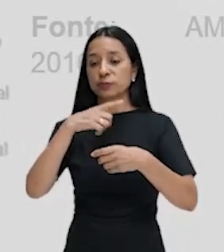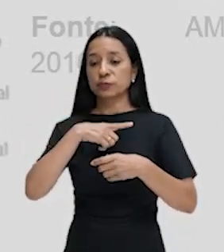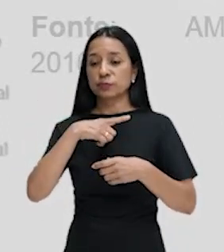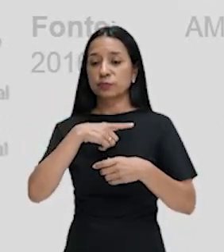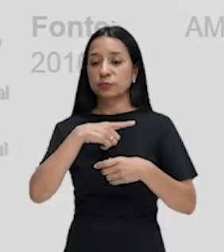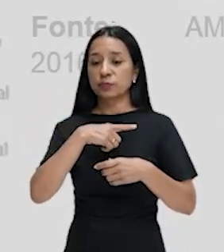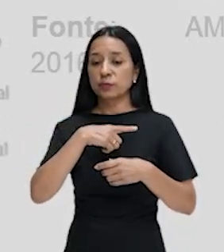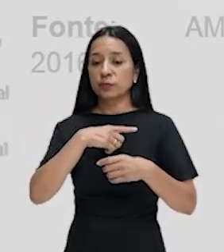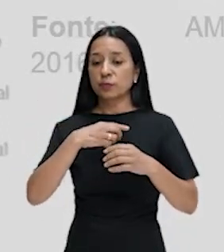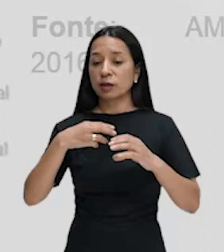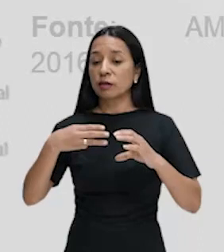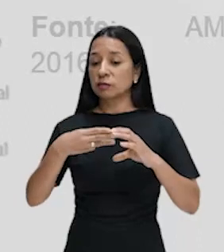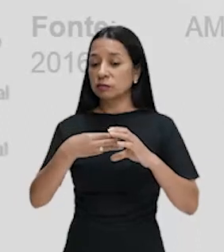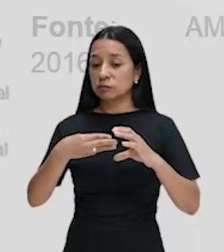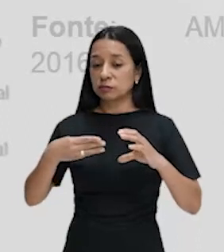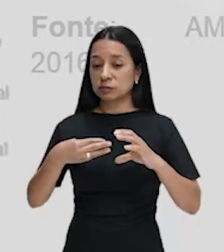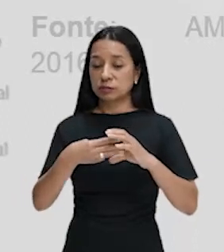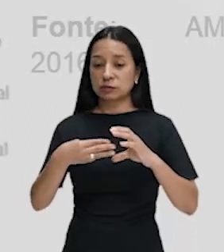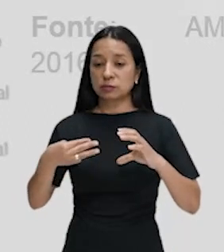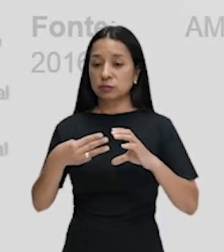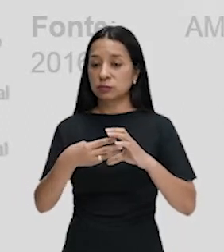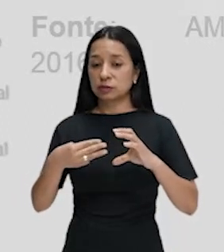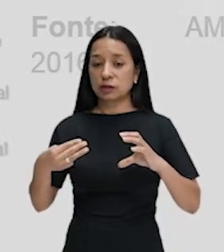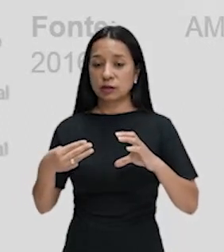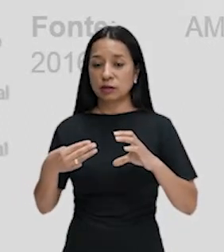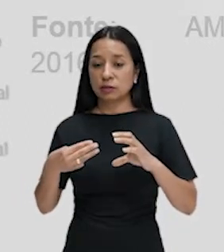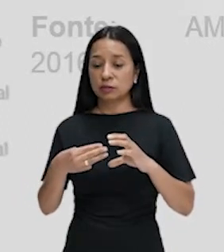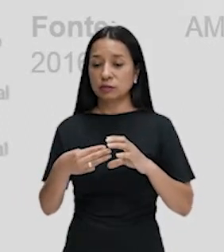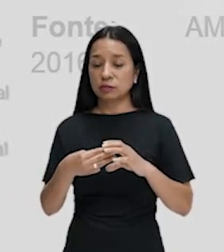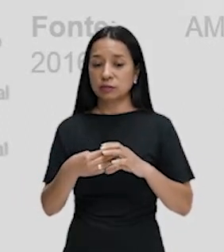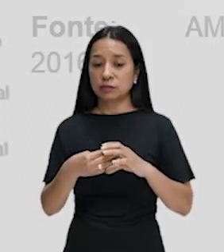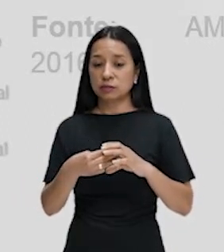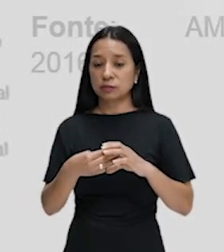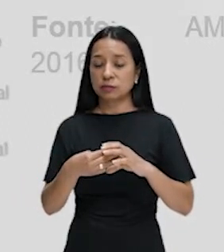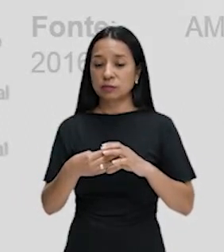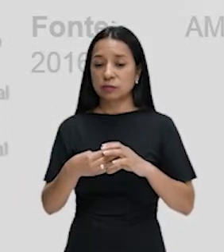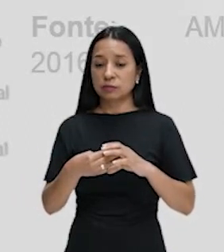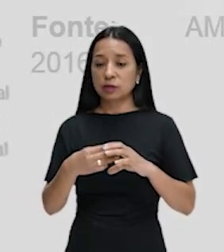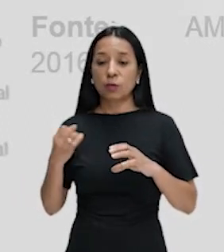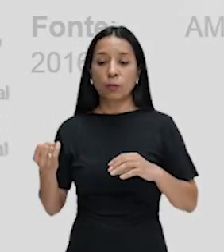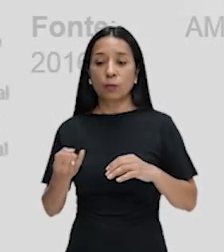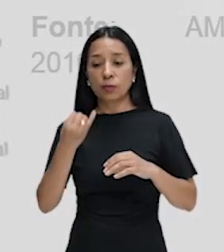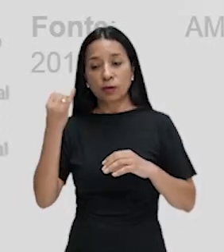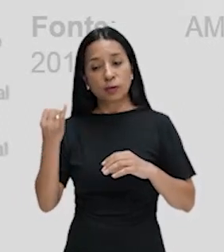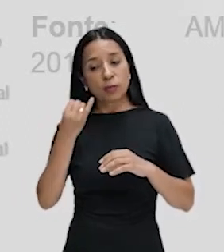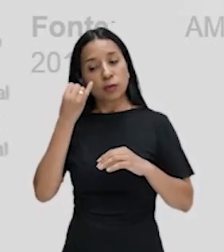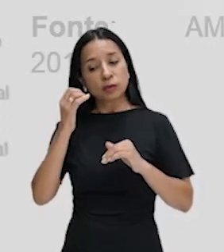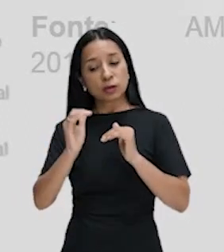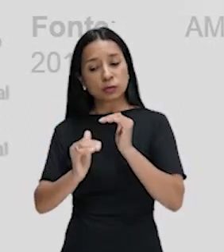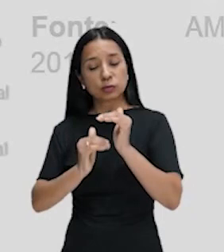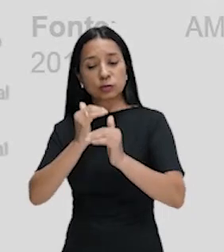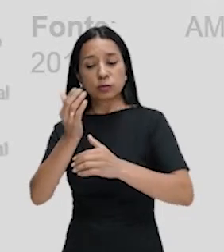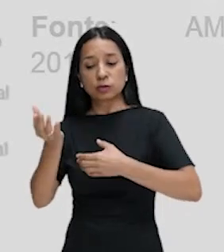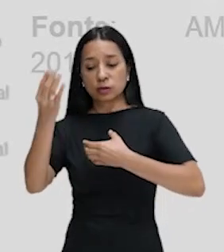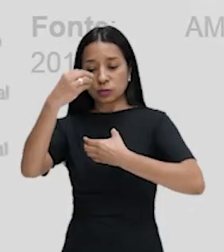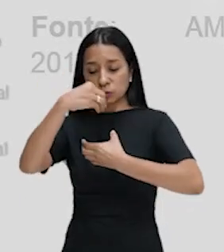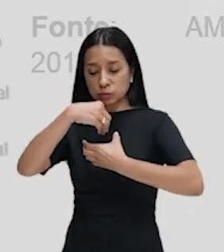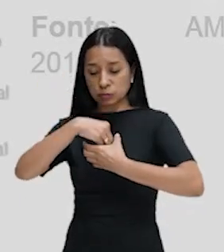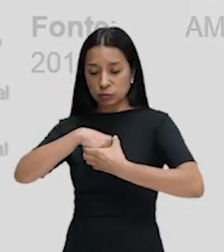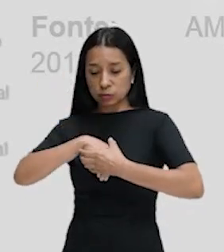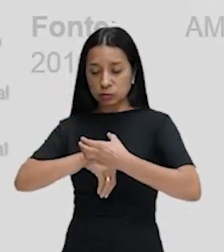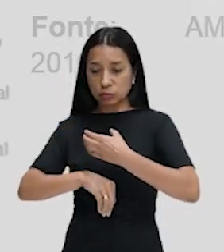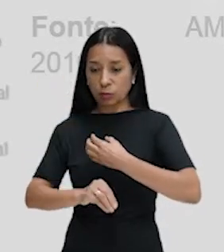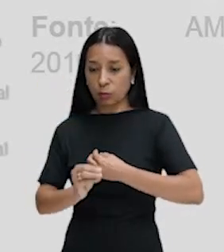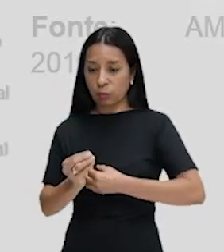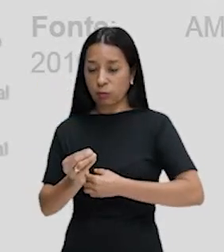ter células que são especializadas no processo de digestão. Essas células a gente pode